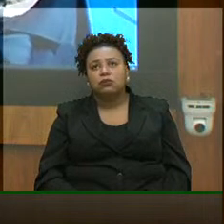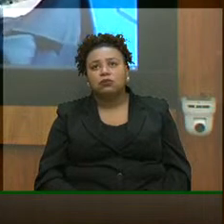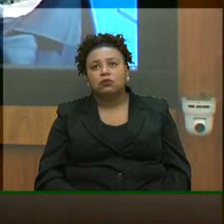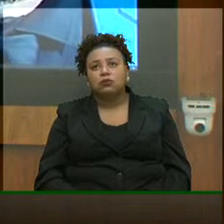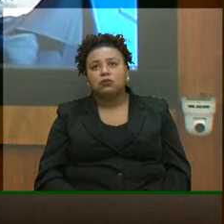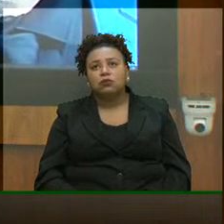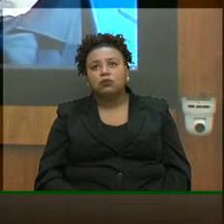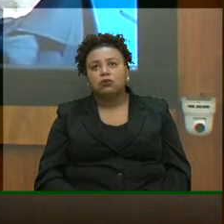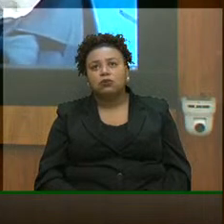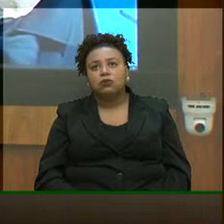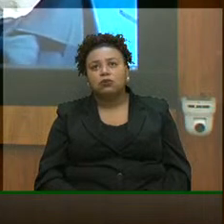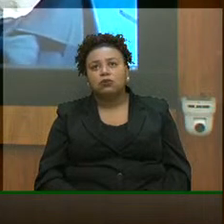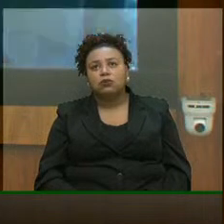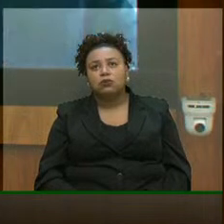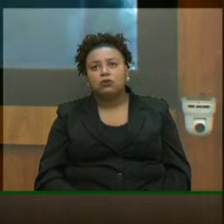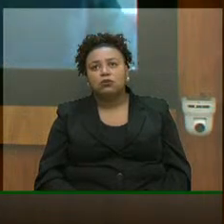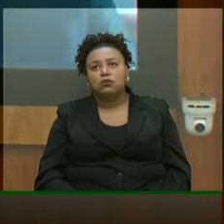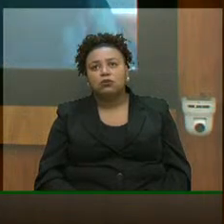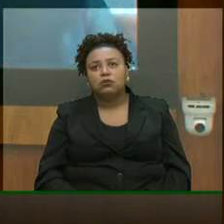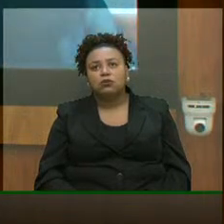Pepe Vargas.